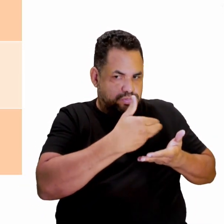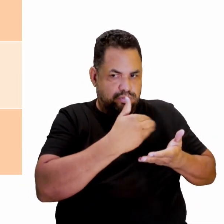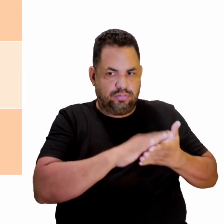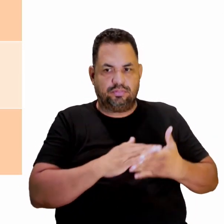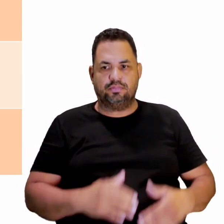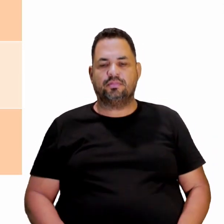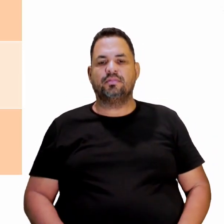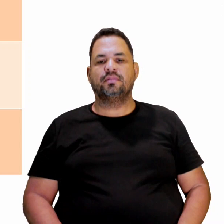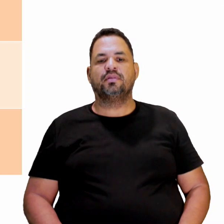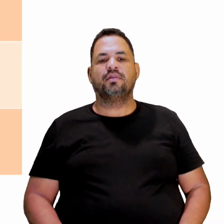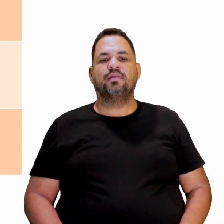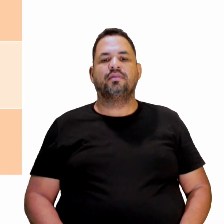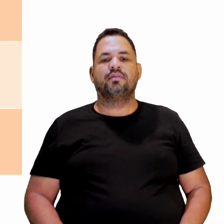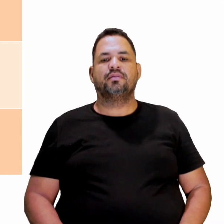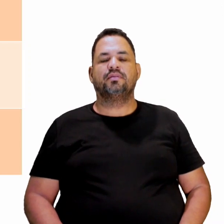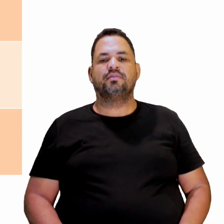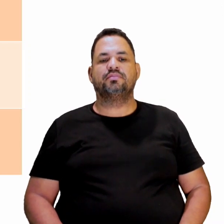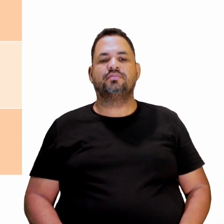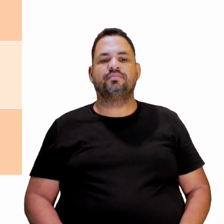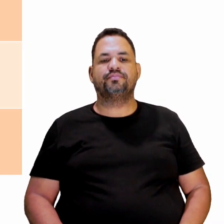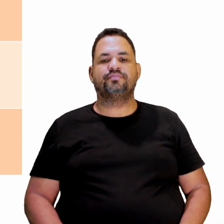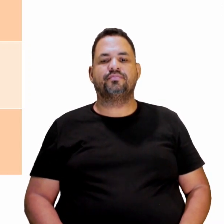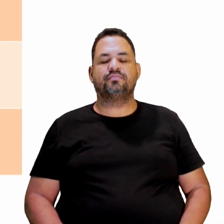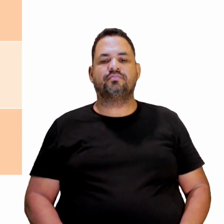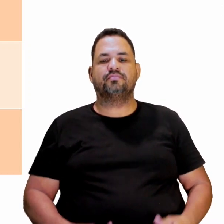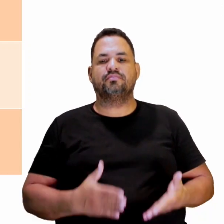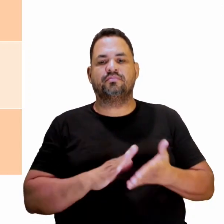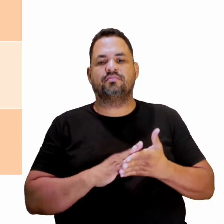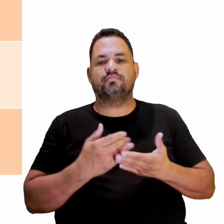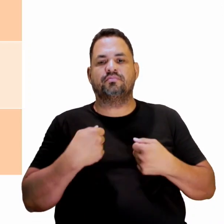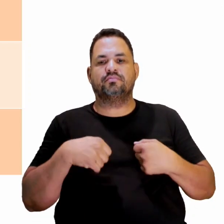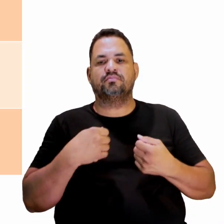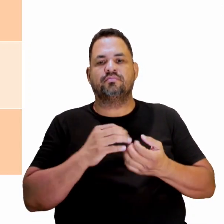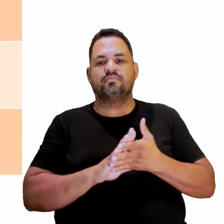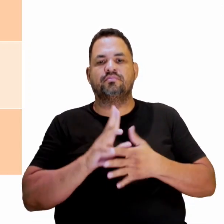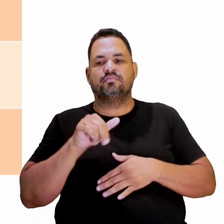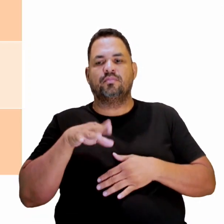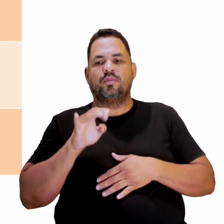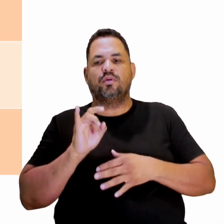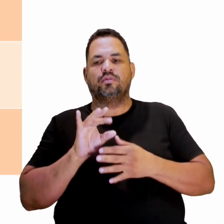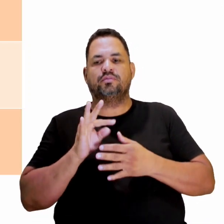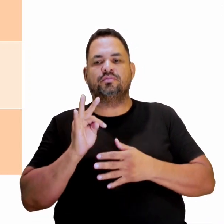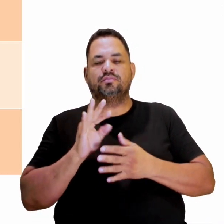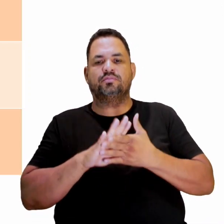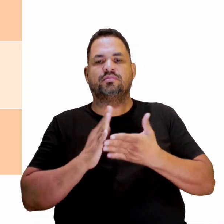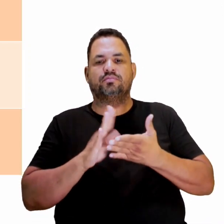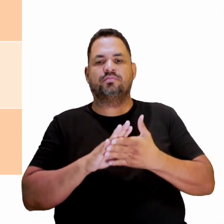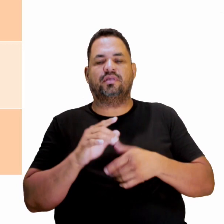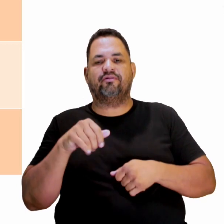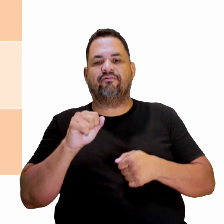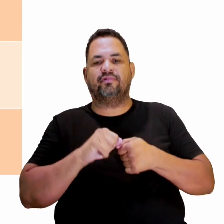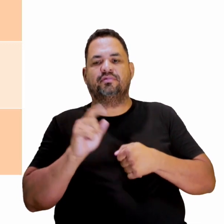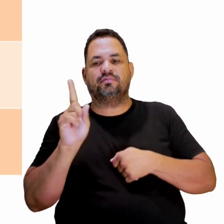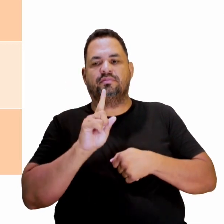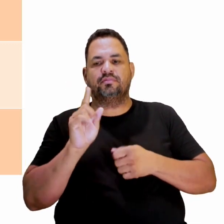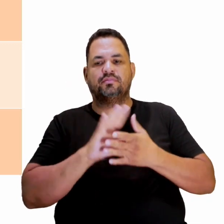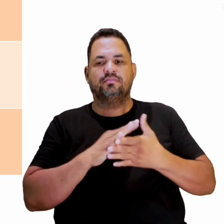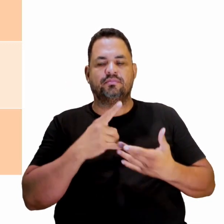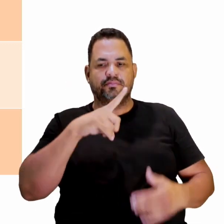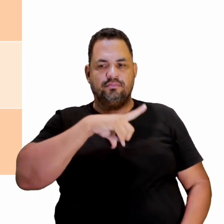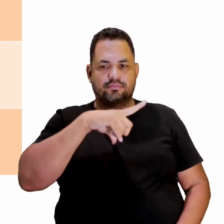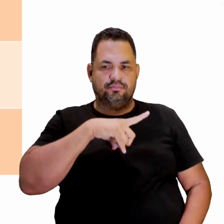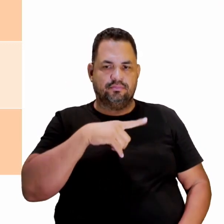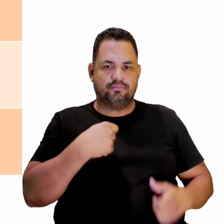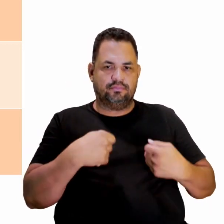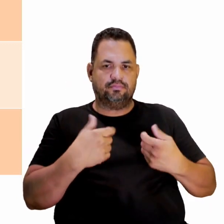questão da marmita. Nas formas negativas, você sabe que precisa colocar o not para fazer a negação, ele precisa vir e